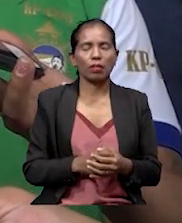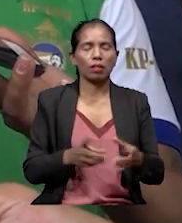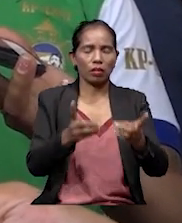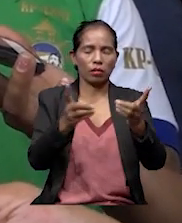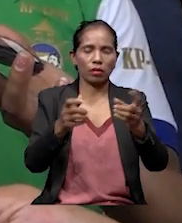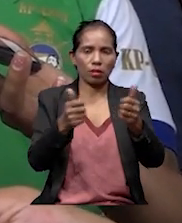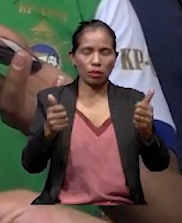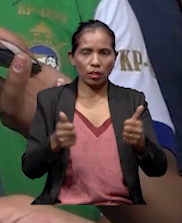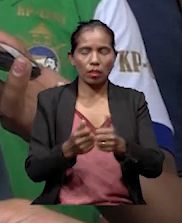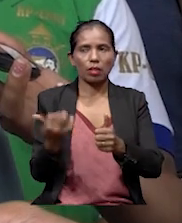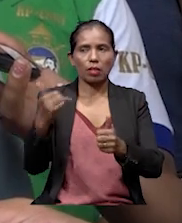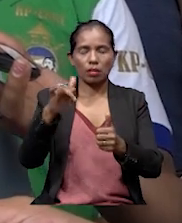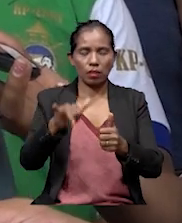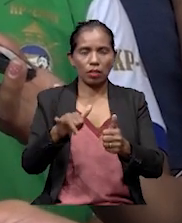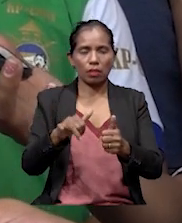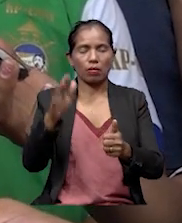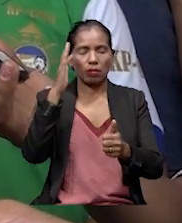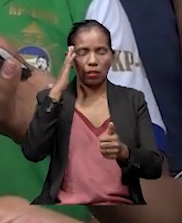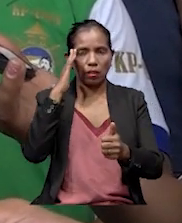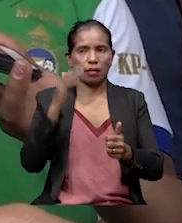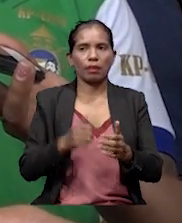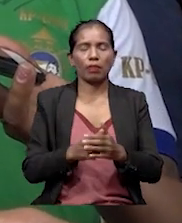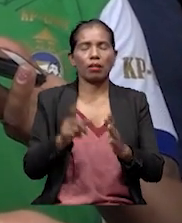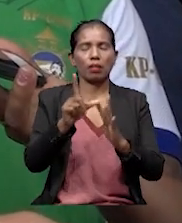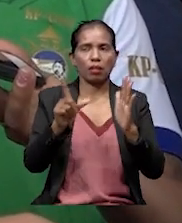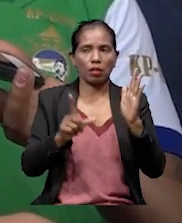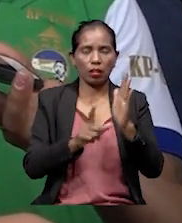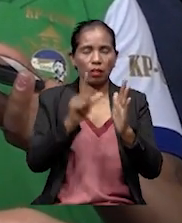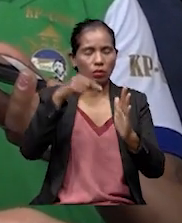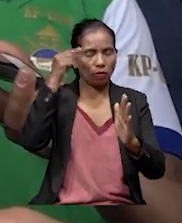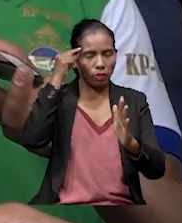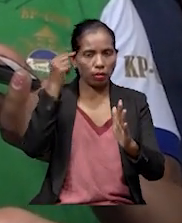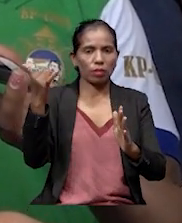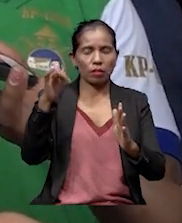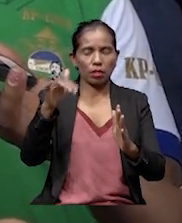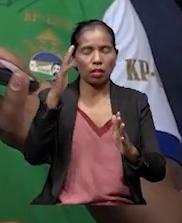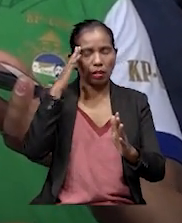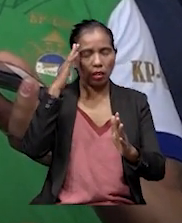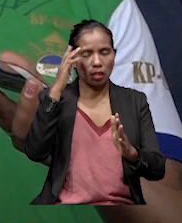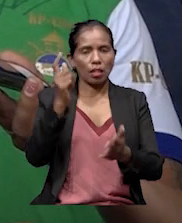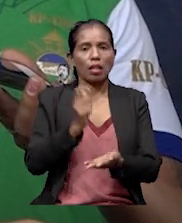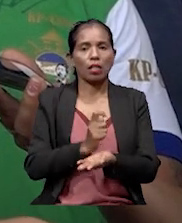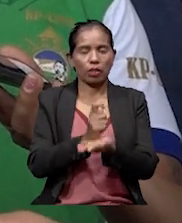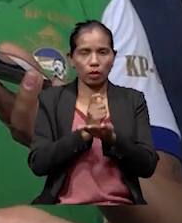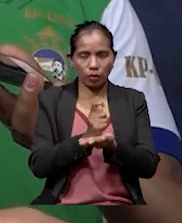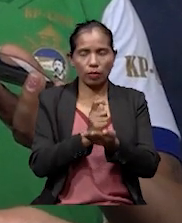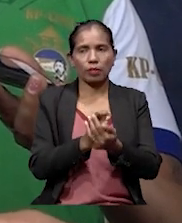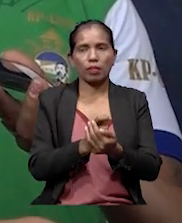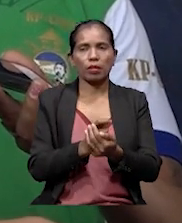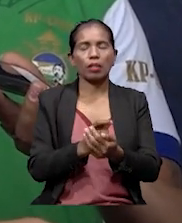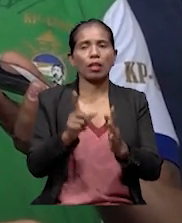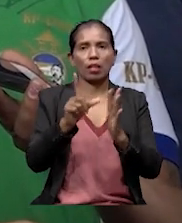irá reconhecer Atauru e a lei do governo local se irá reconhecer Atauru, seria decreto lei da